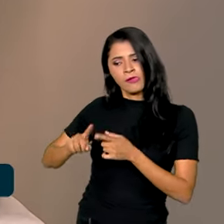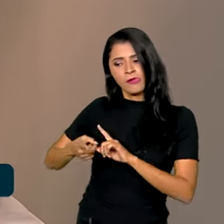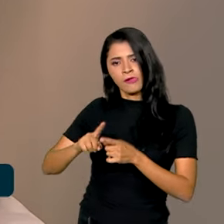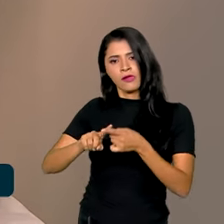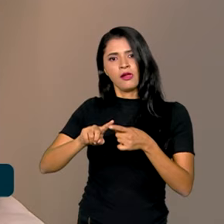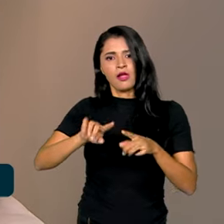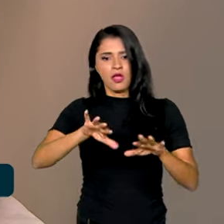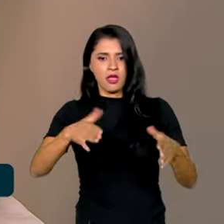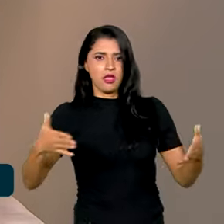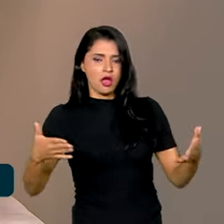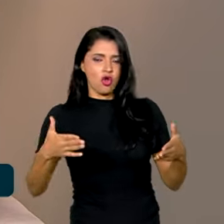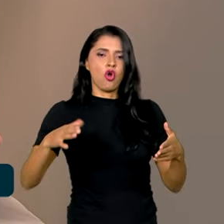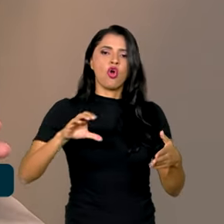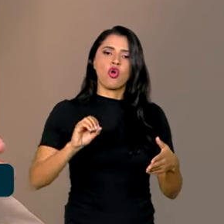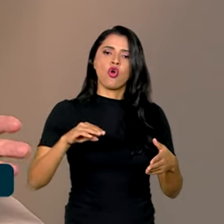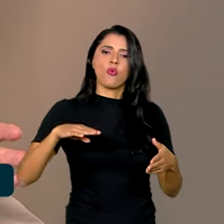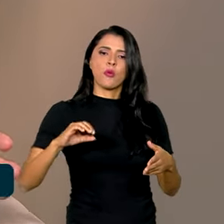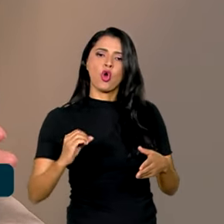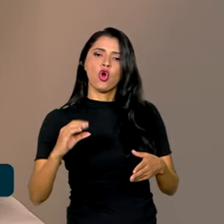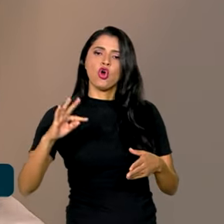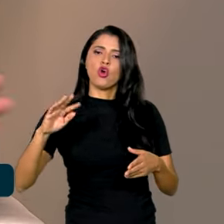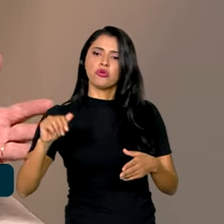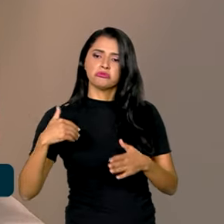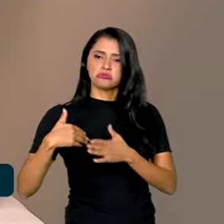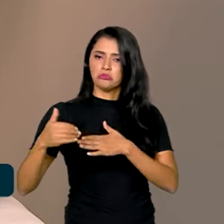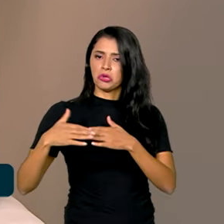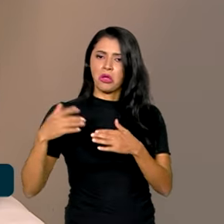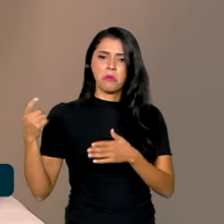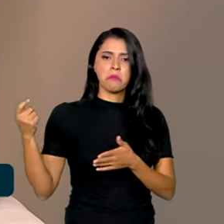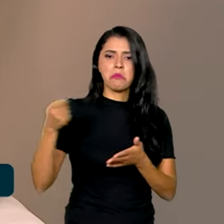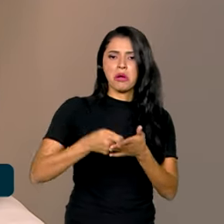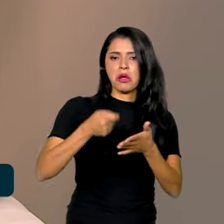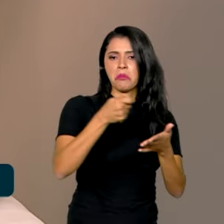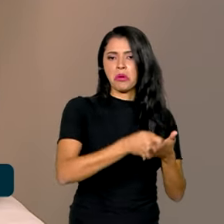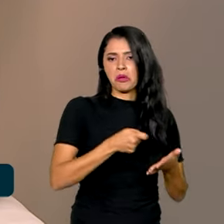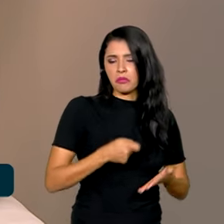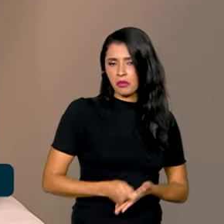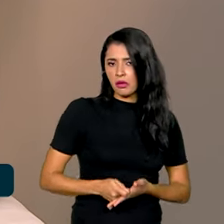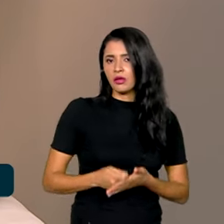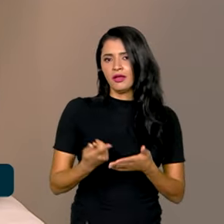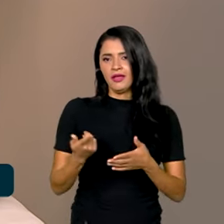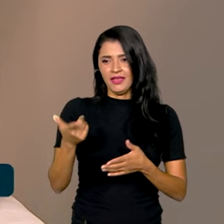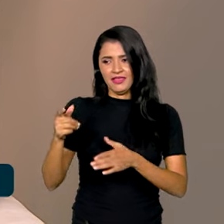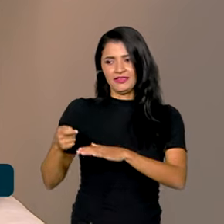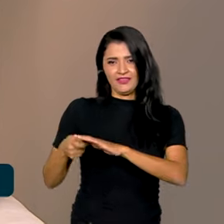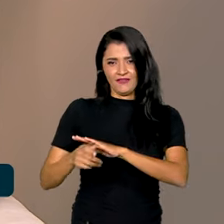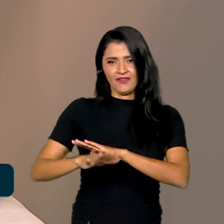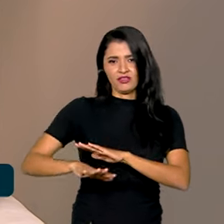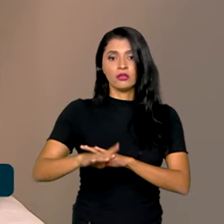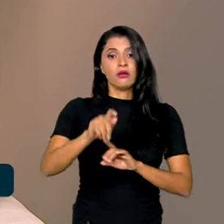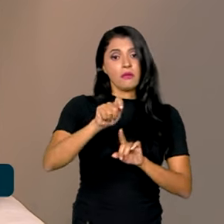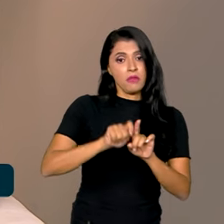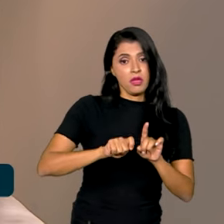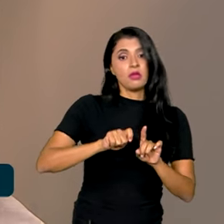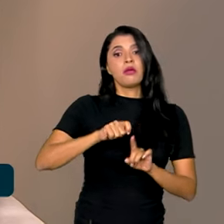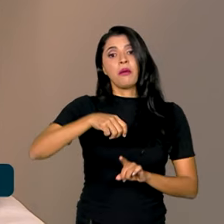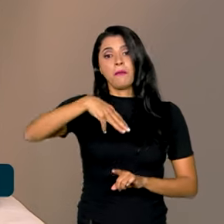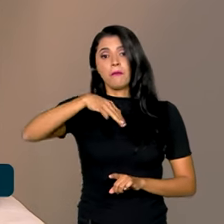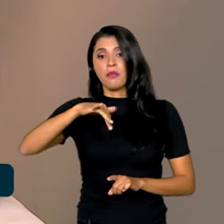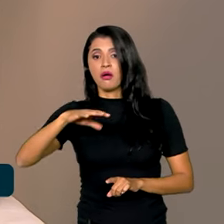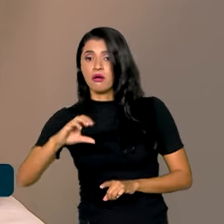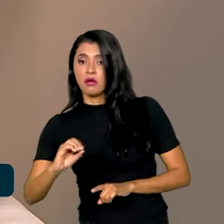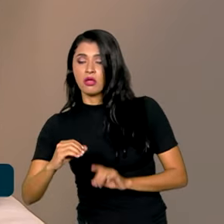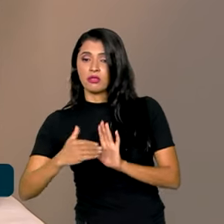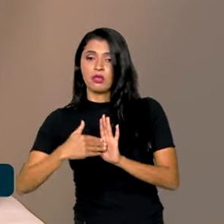estabelecendo comicotas também, como qualquer um paga, né, nos investimentos de fundo. Então, nos meses de maio e novembro, eles vão estar fazendo um